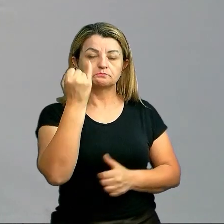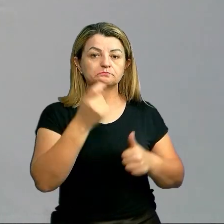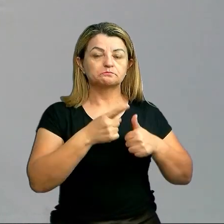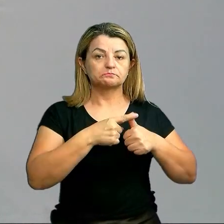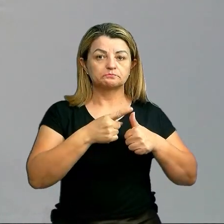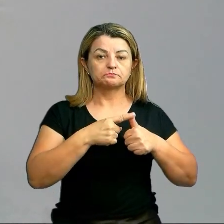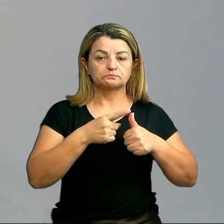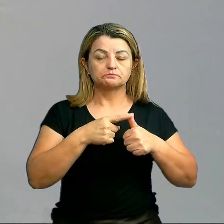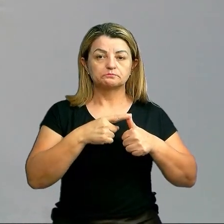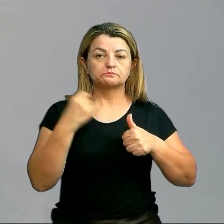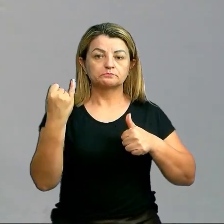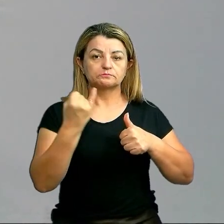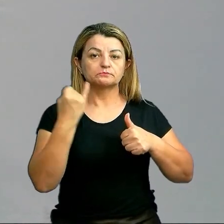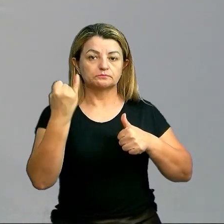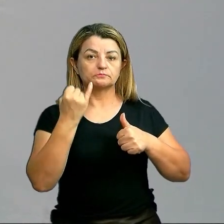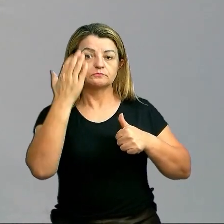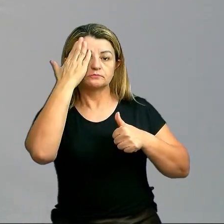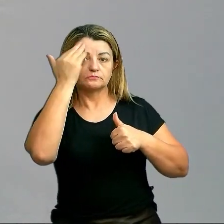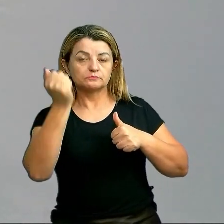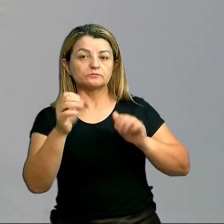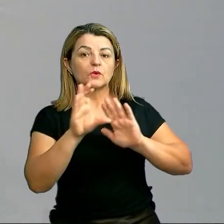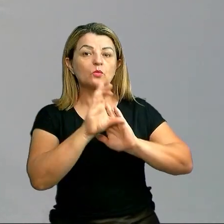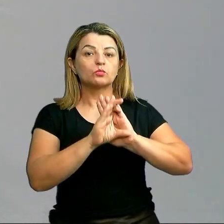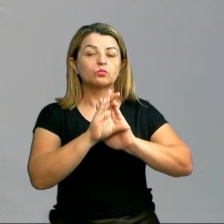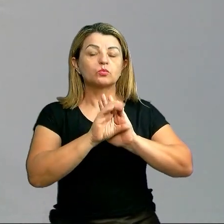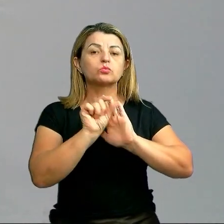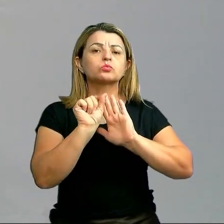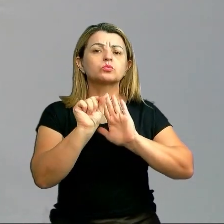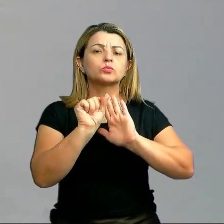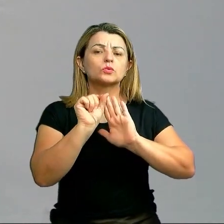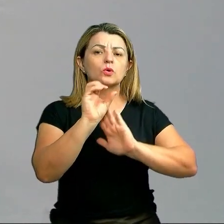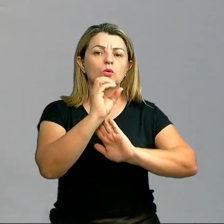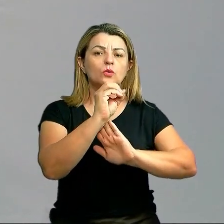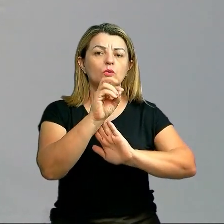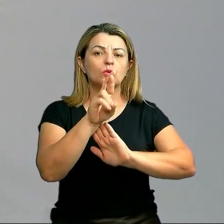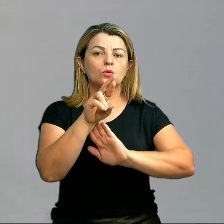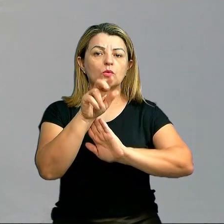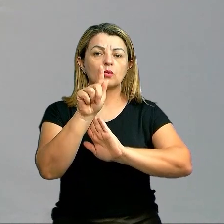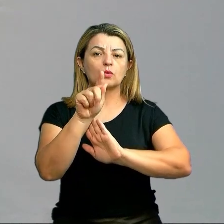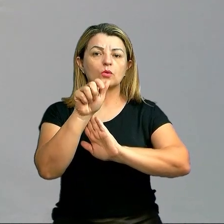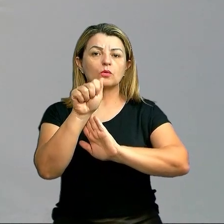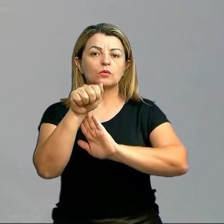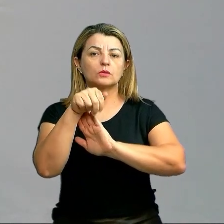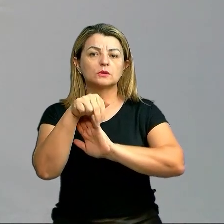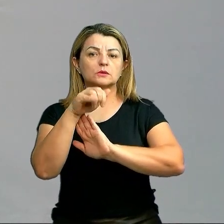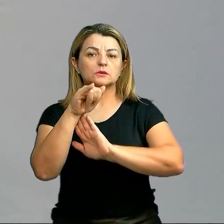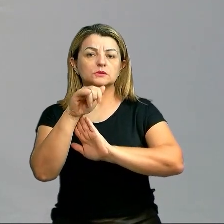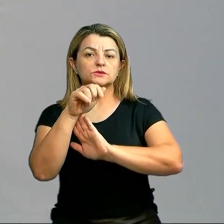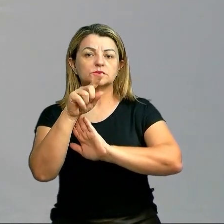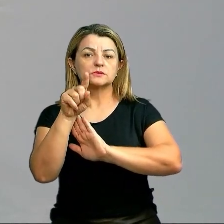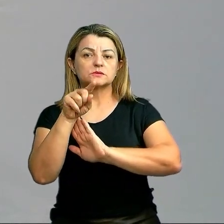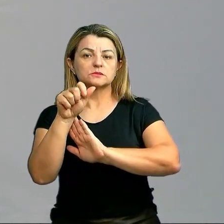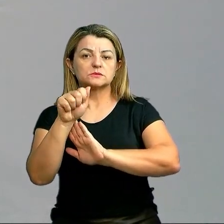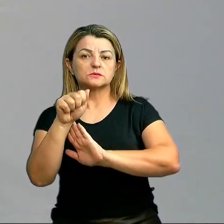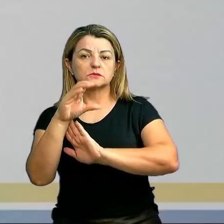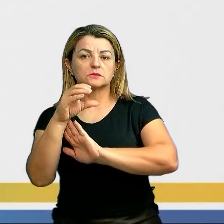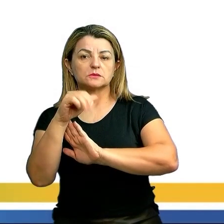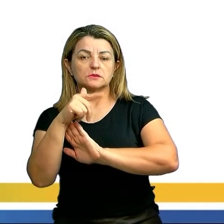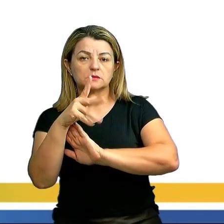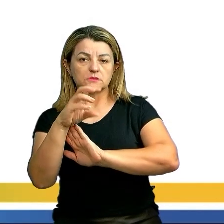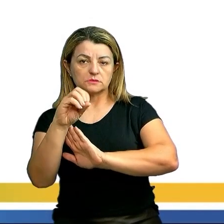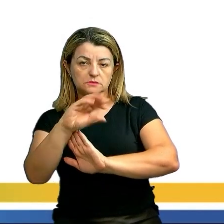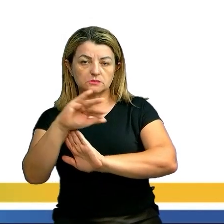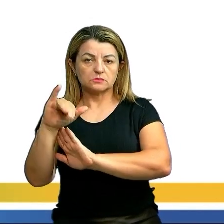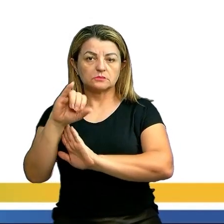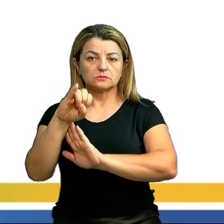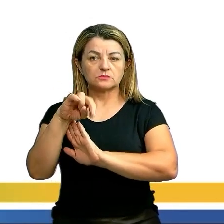a gente saber o conceito de organização internacional, porque às vezes isso é muito, às vezes as pessoas confundem, não é verdade? Nós temos